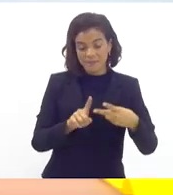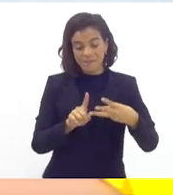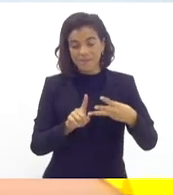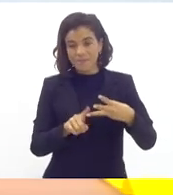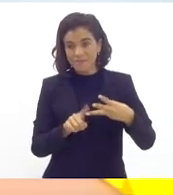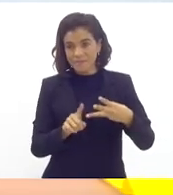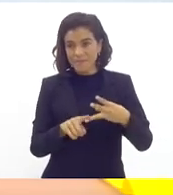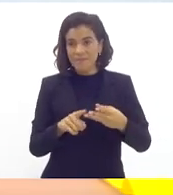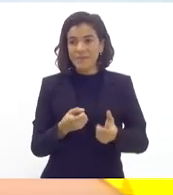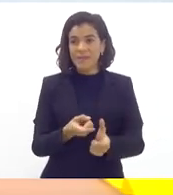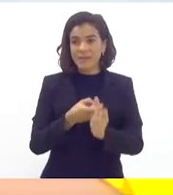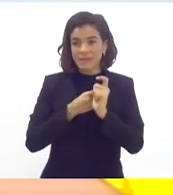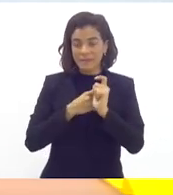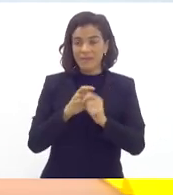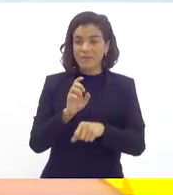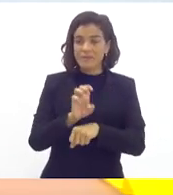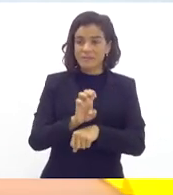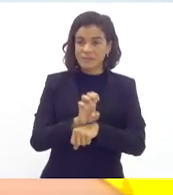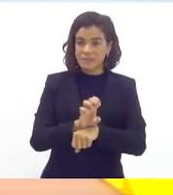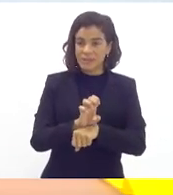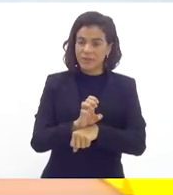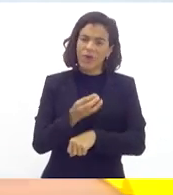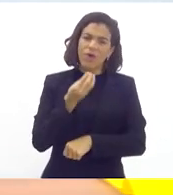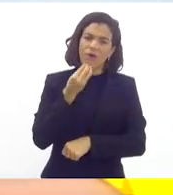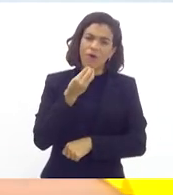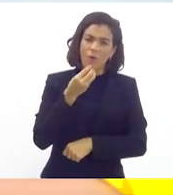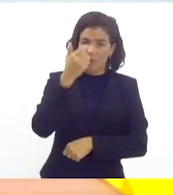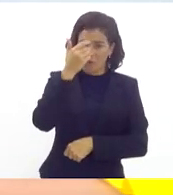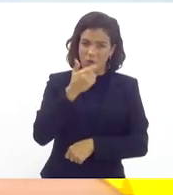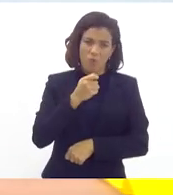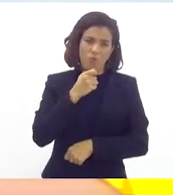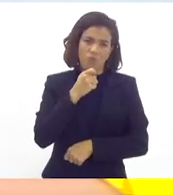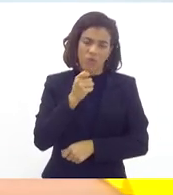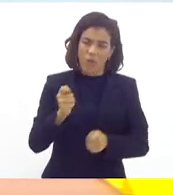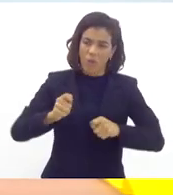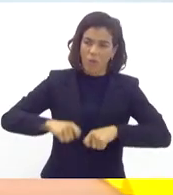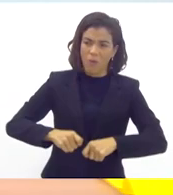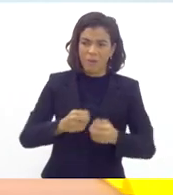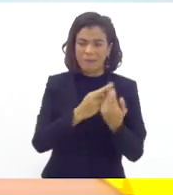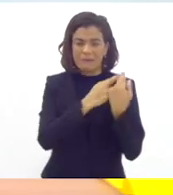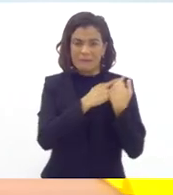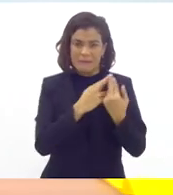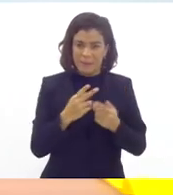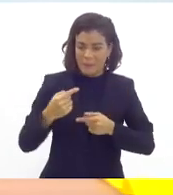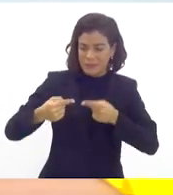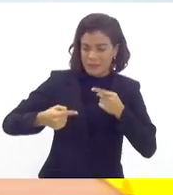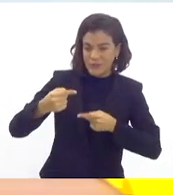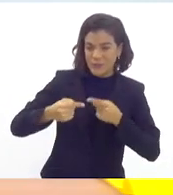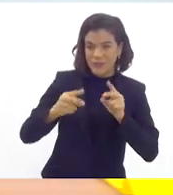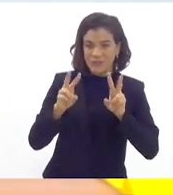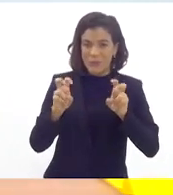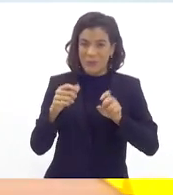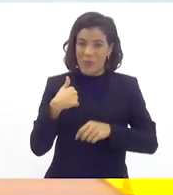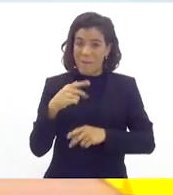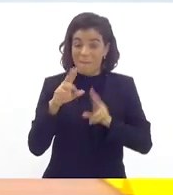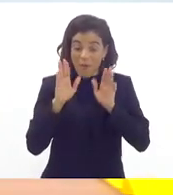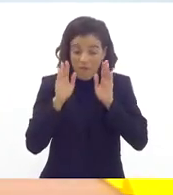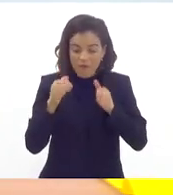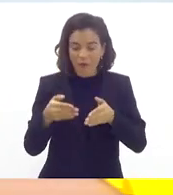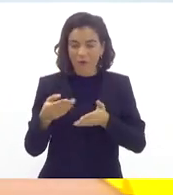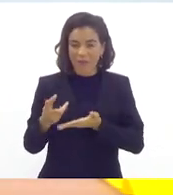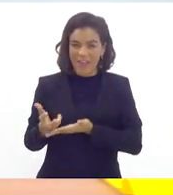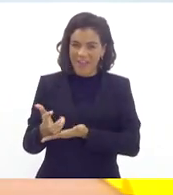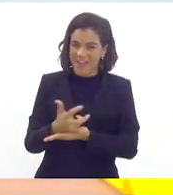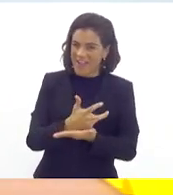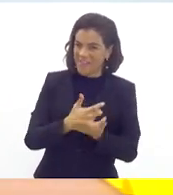questão da dívida dos estados. Obviamente, eu não tenho competência para negociar esse tema, não é meu. Eu só cuido da reforma tributária. Graças a Deus,